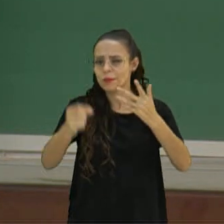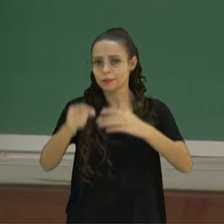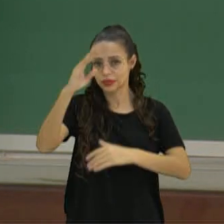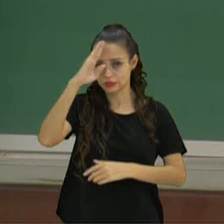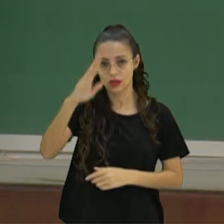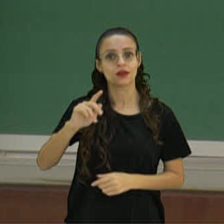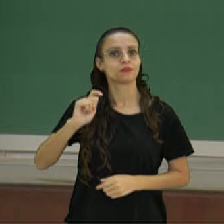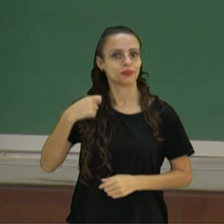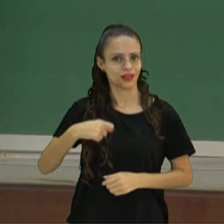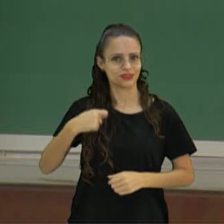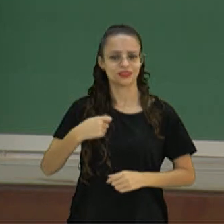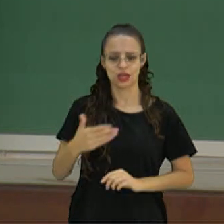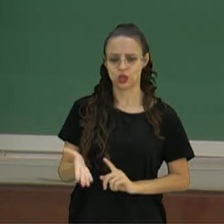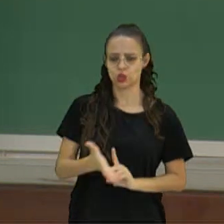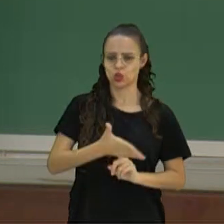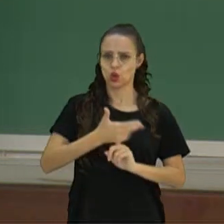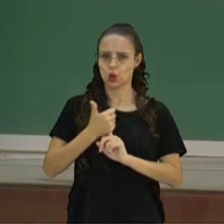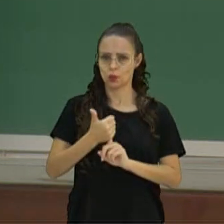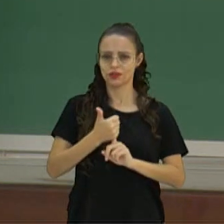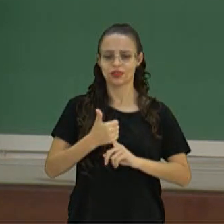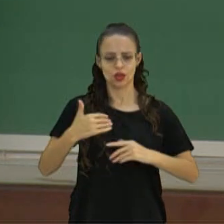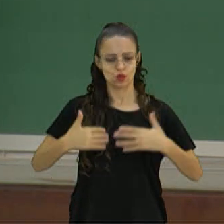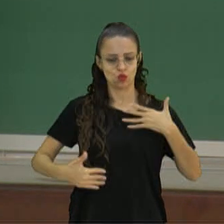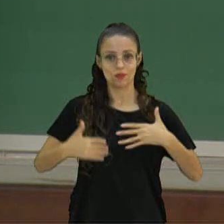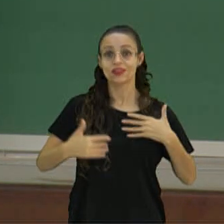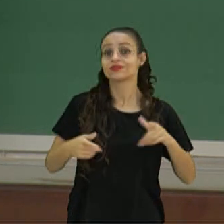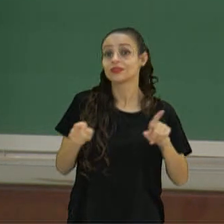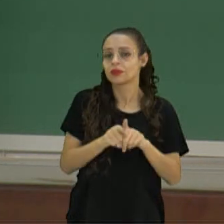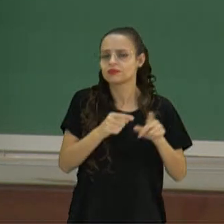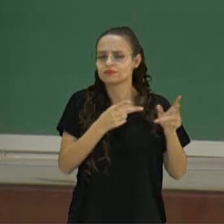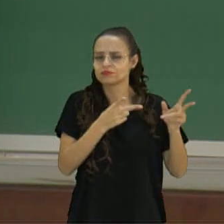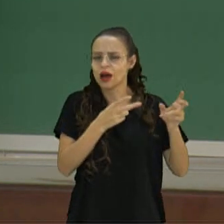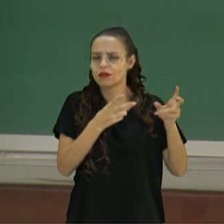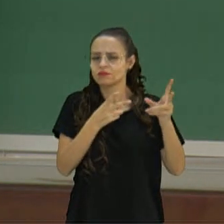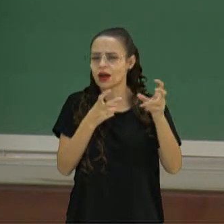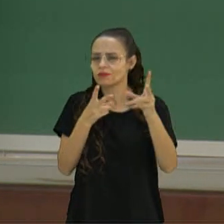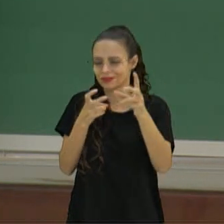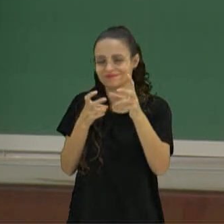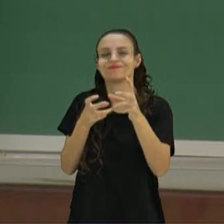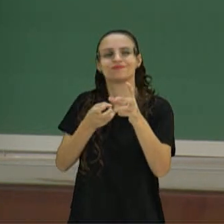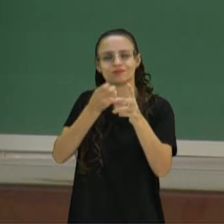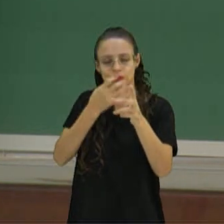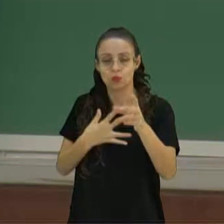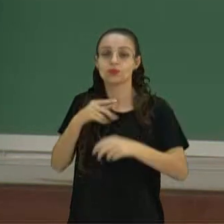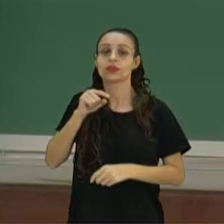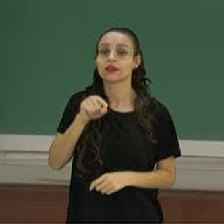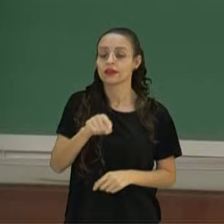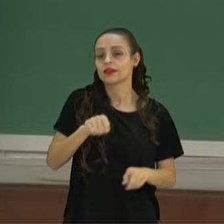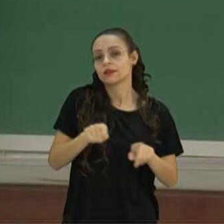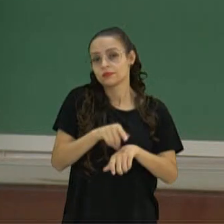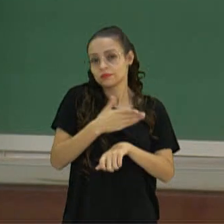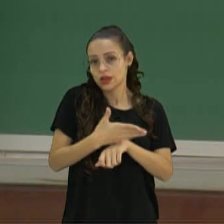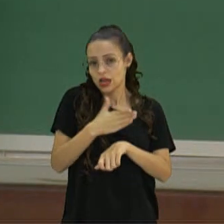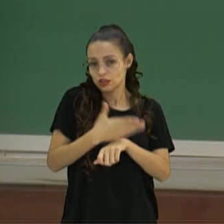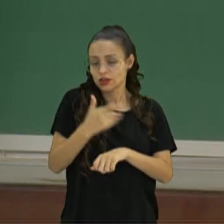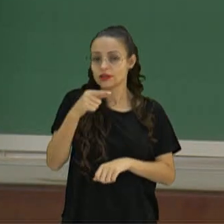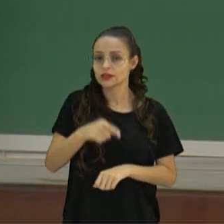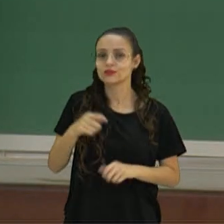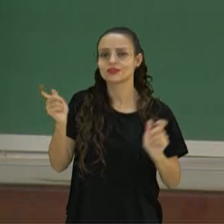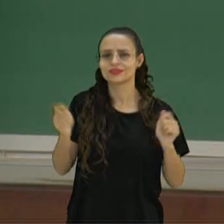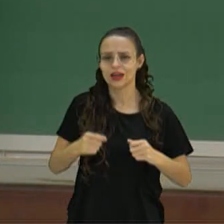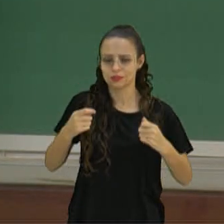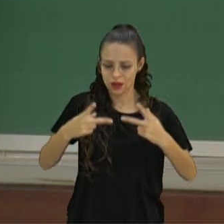um bom domínio corporal e ser um bom observador. Por meio da prática dessas atividades, né, aprende-se a reconhecer